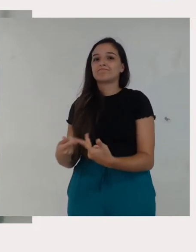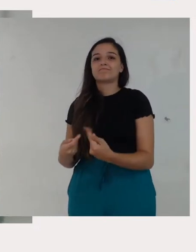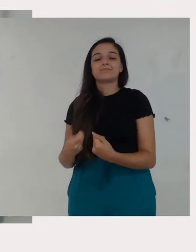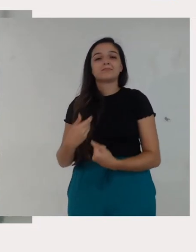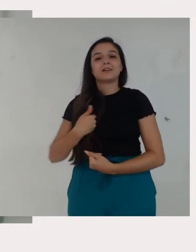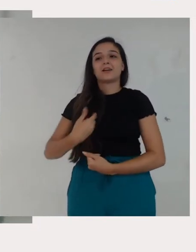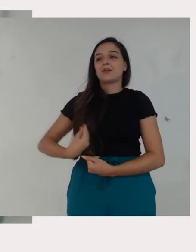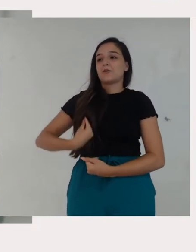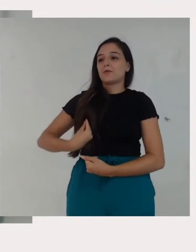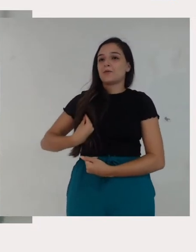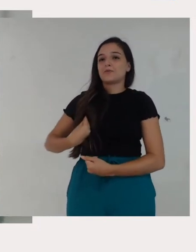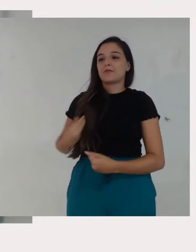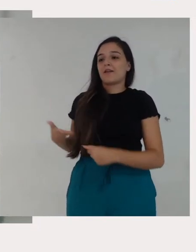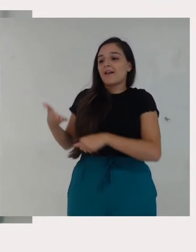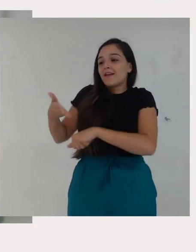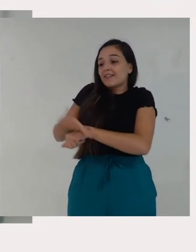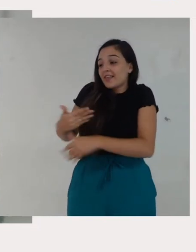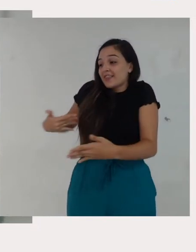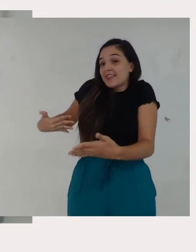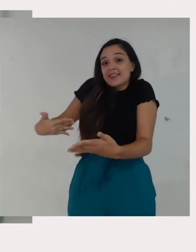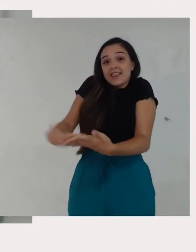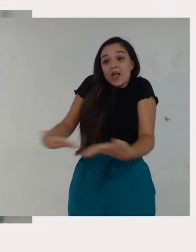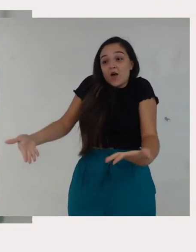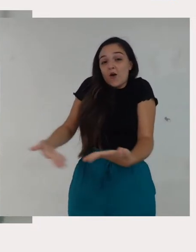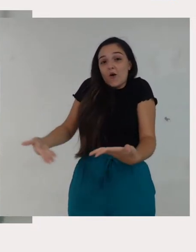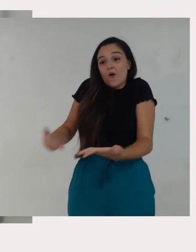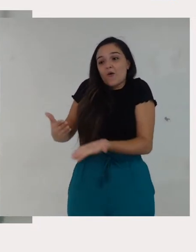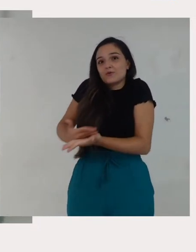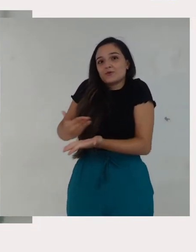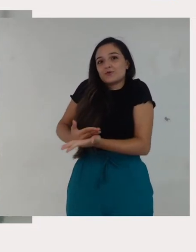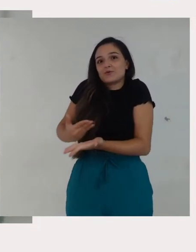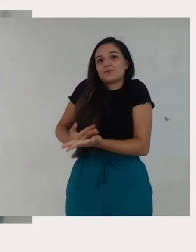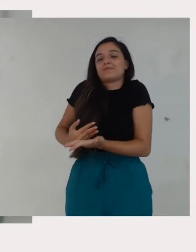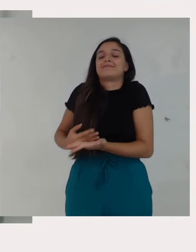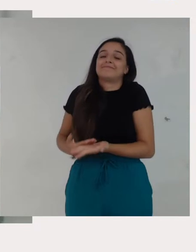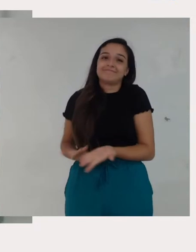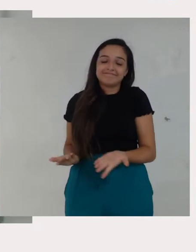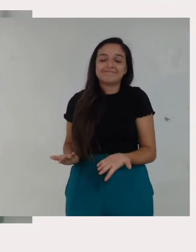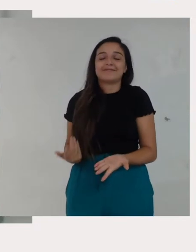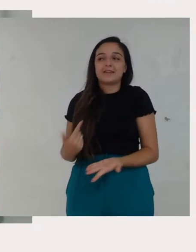estou na revista até hoje, como editora-chefe.